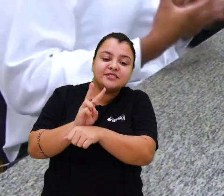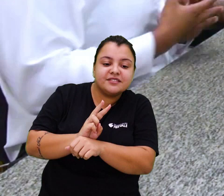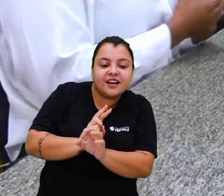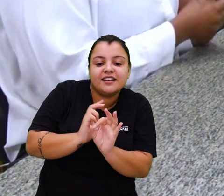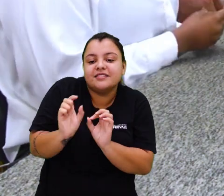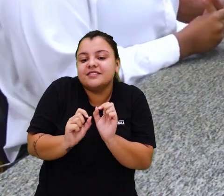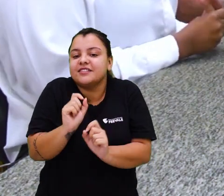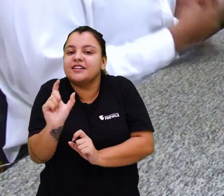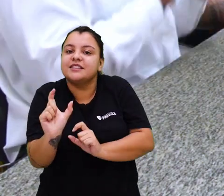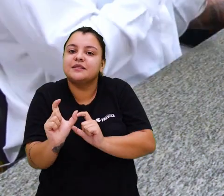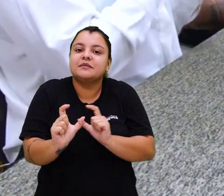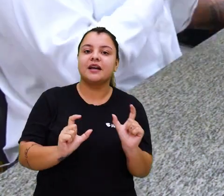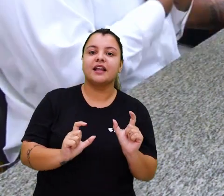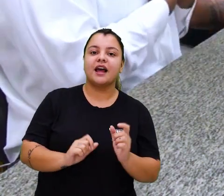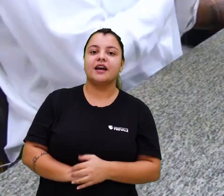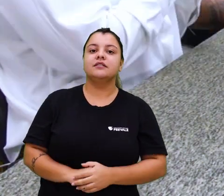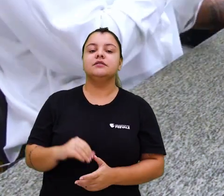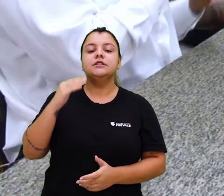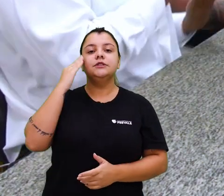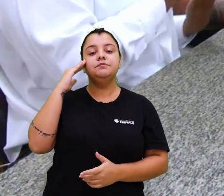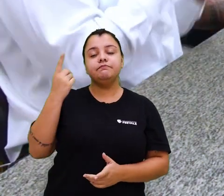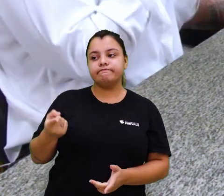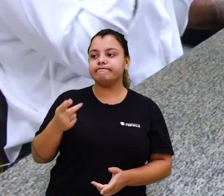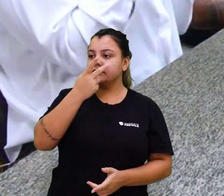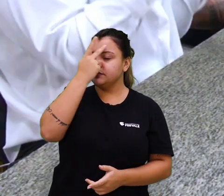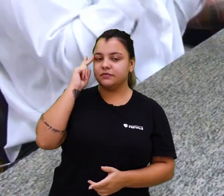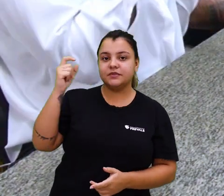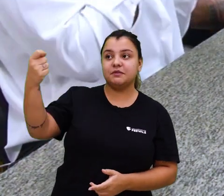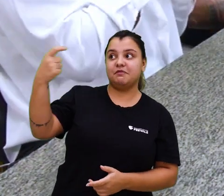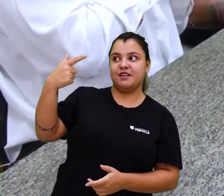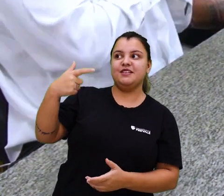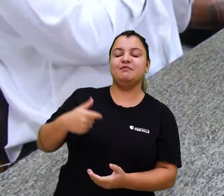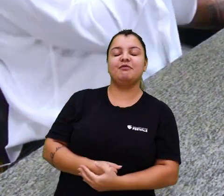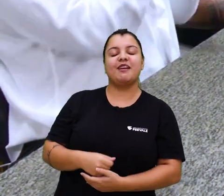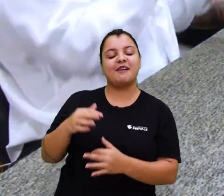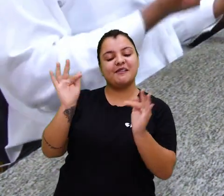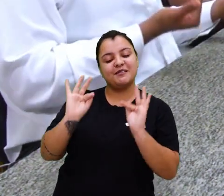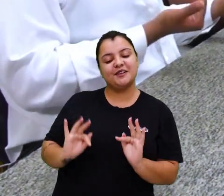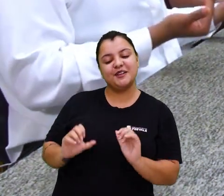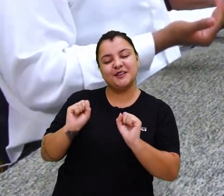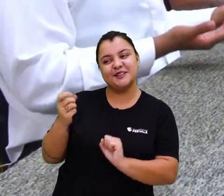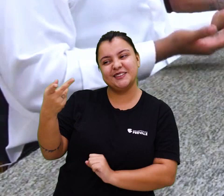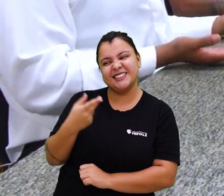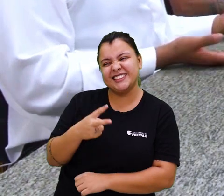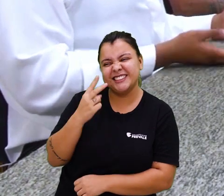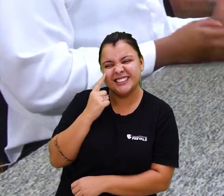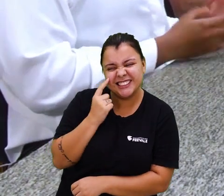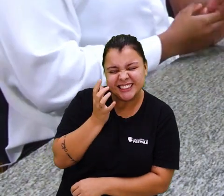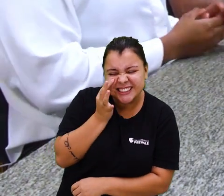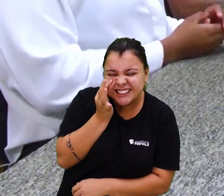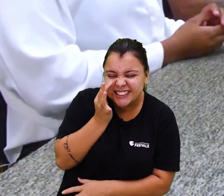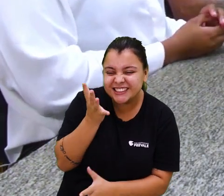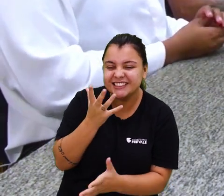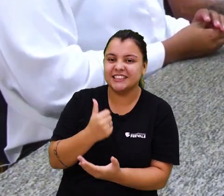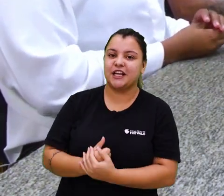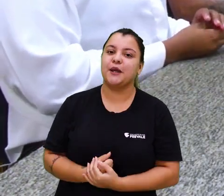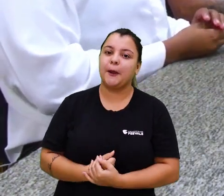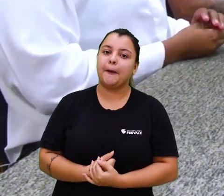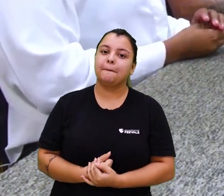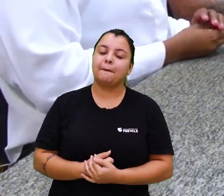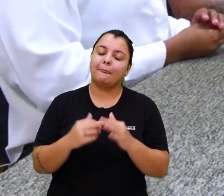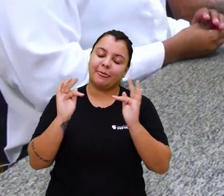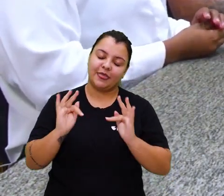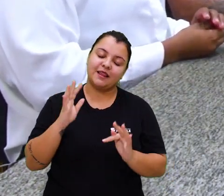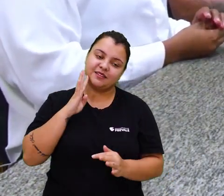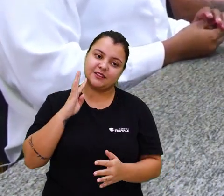as palavras sabe que é uma pessoa que me inspira muito feliz de poder te ver pessoalmente pela primeira vez Então isso é